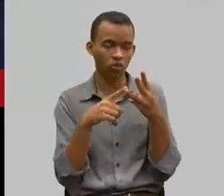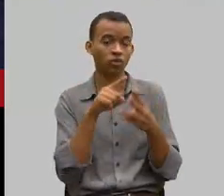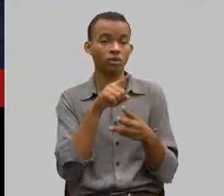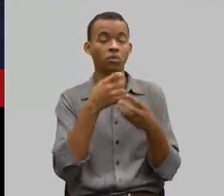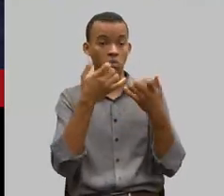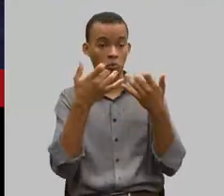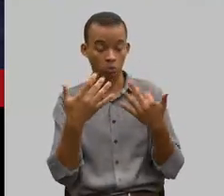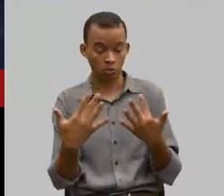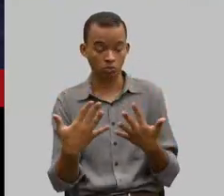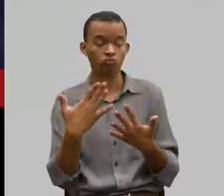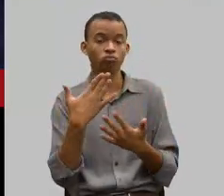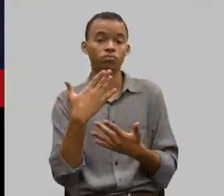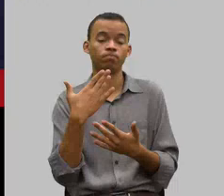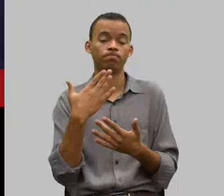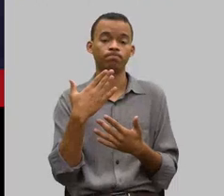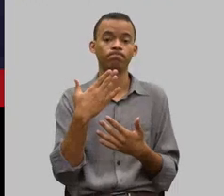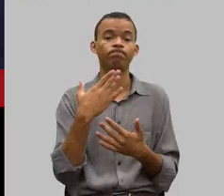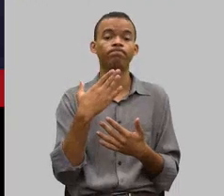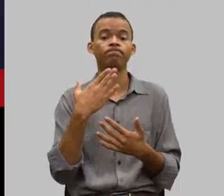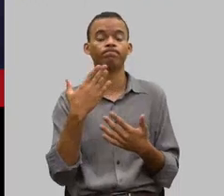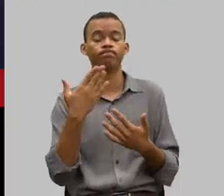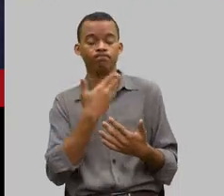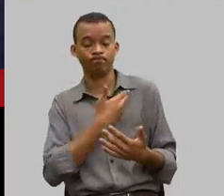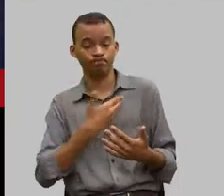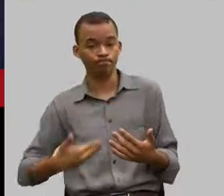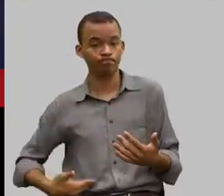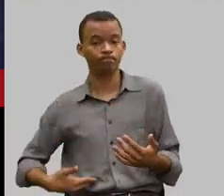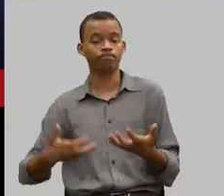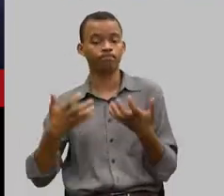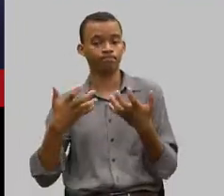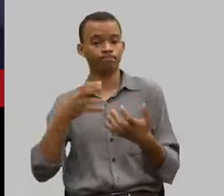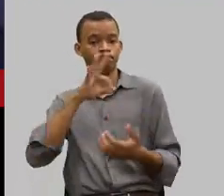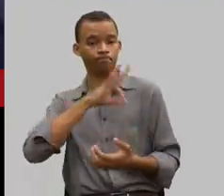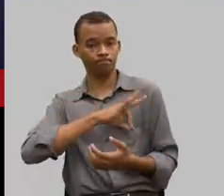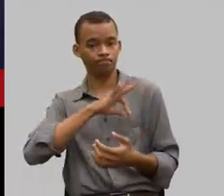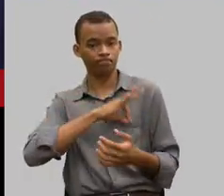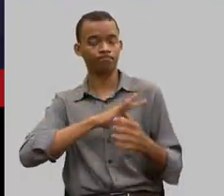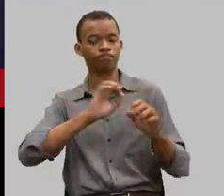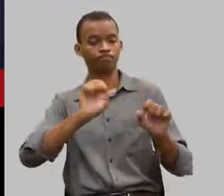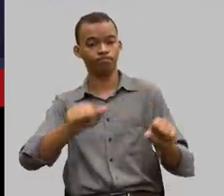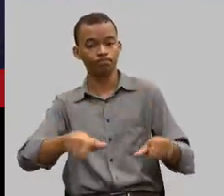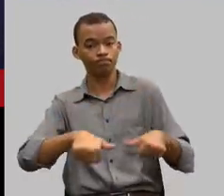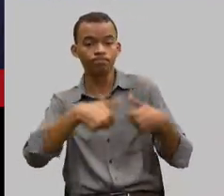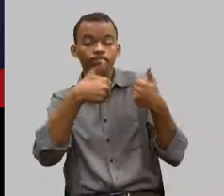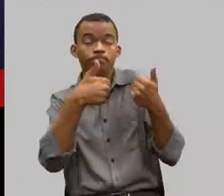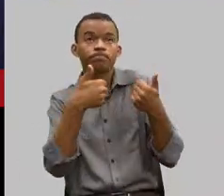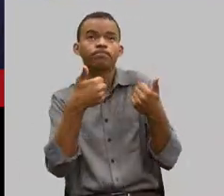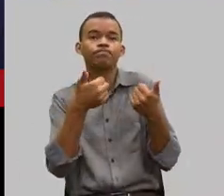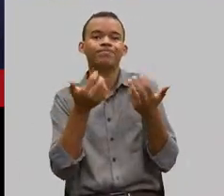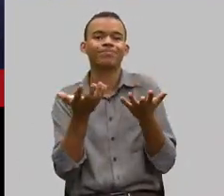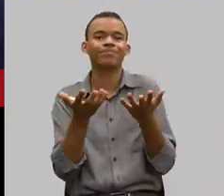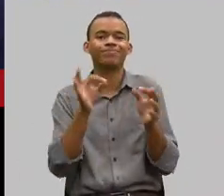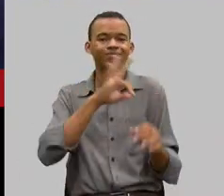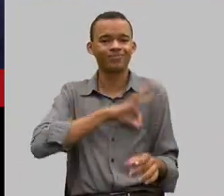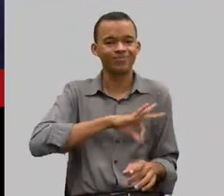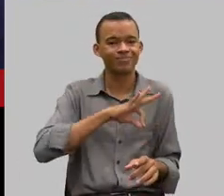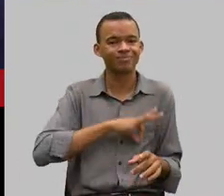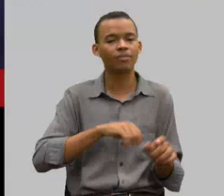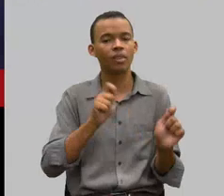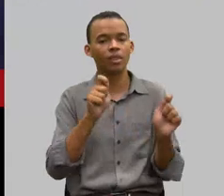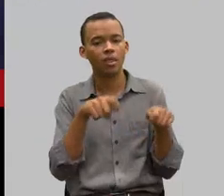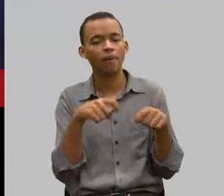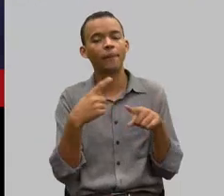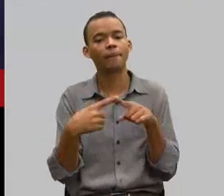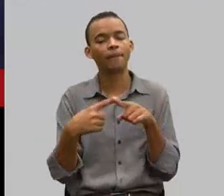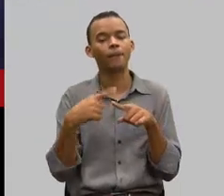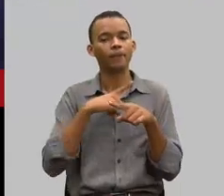era praticar salários melhores mas o senhor disse da remuneração possível em função eh do próprios limites que